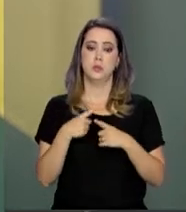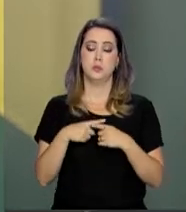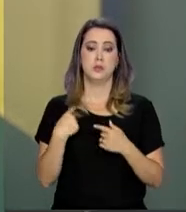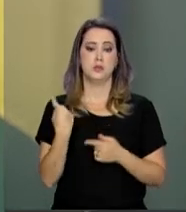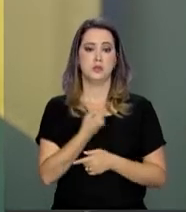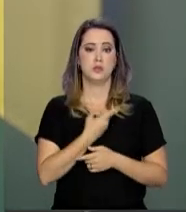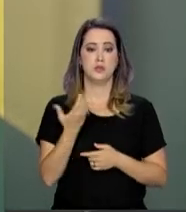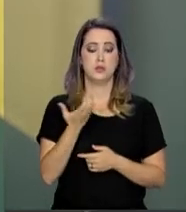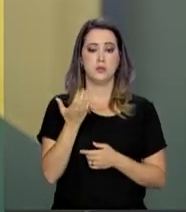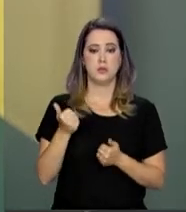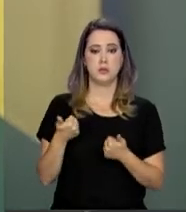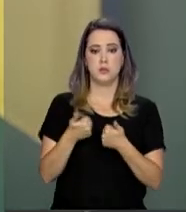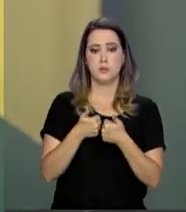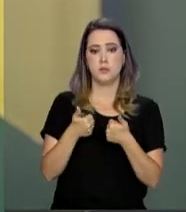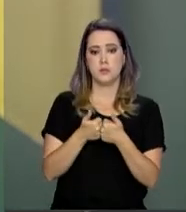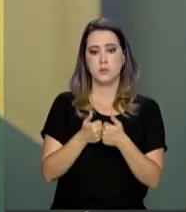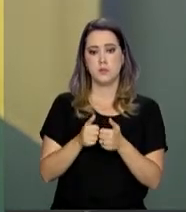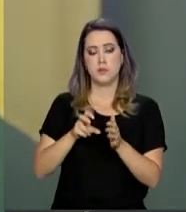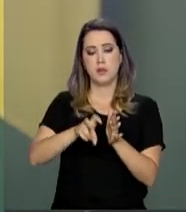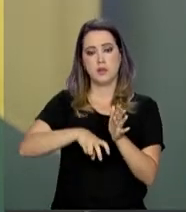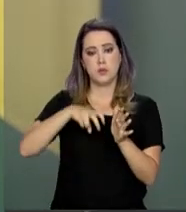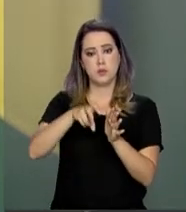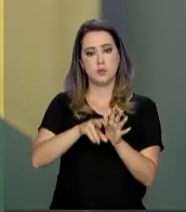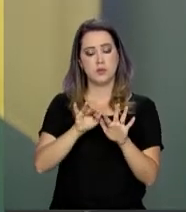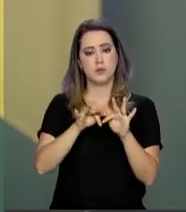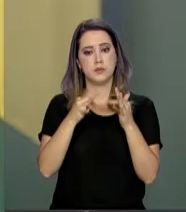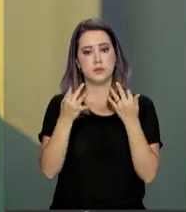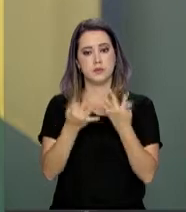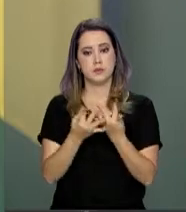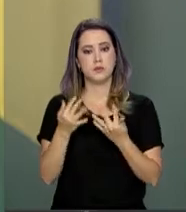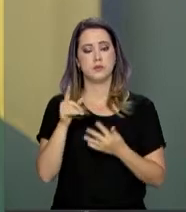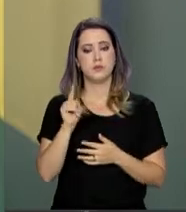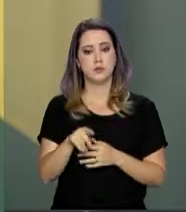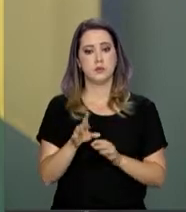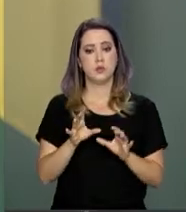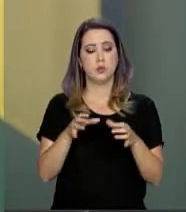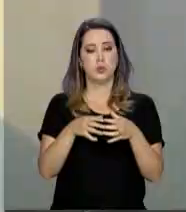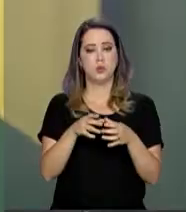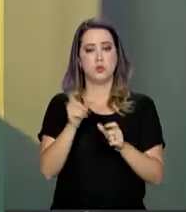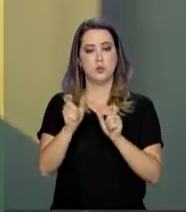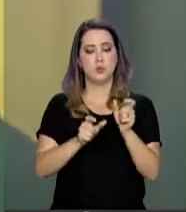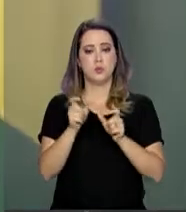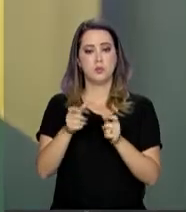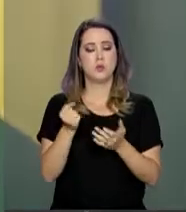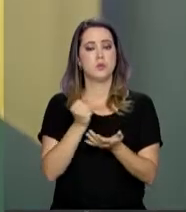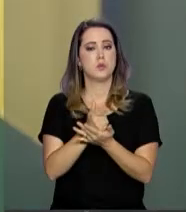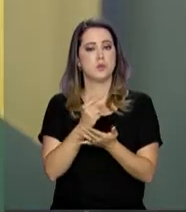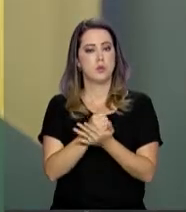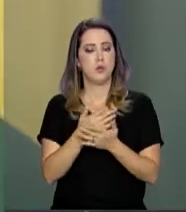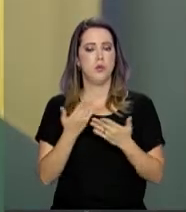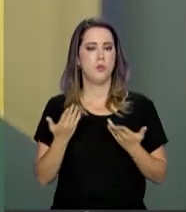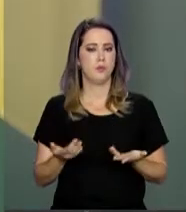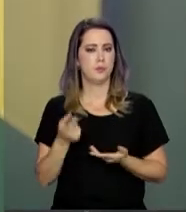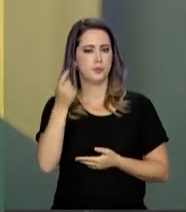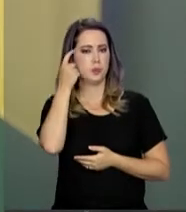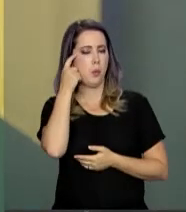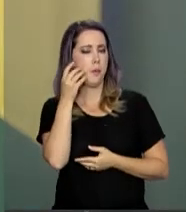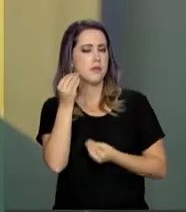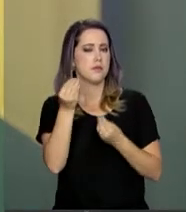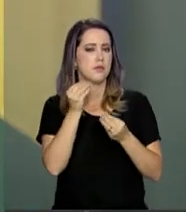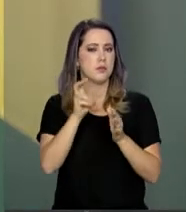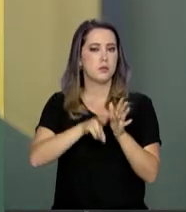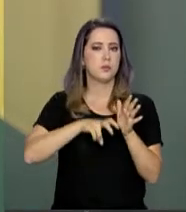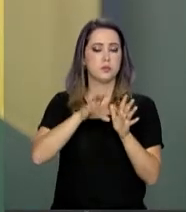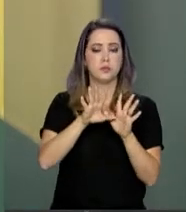queremos aproximar o produtor familiar dos consumidores e pensando na agricultura familiar